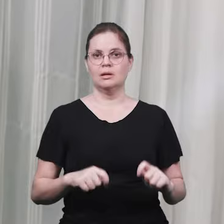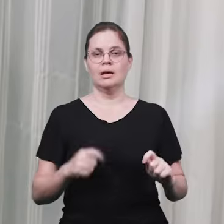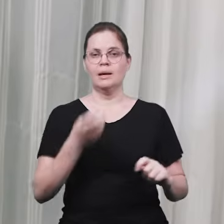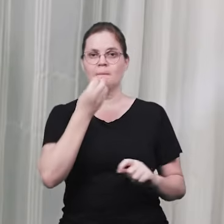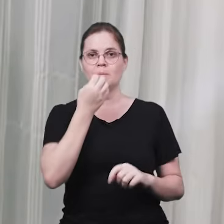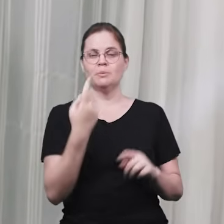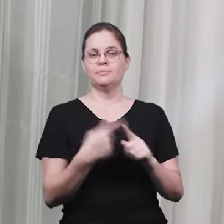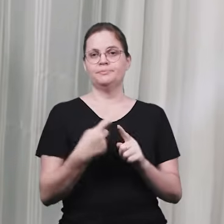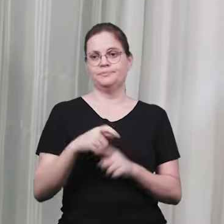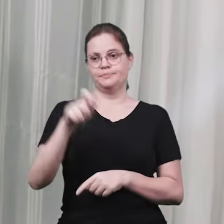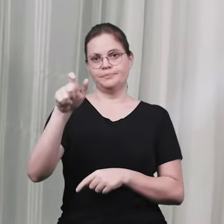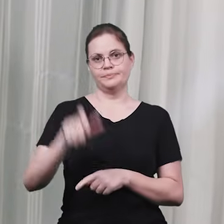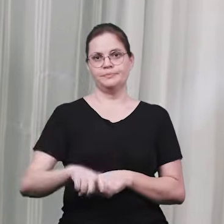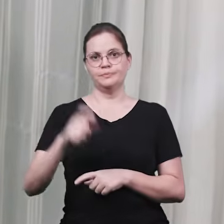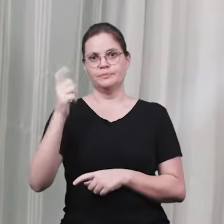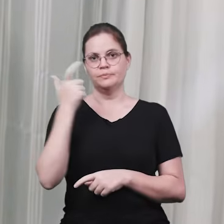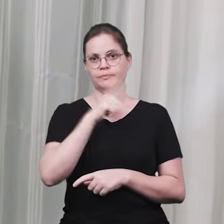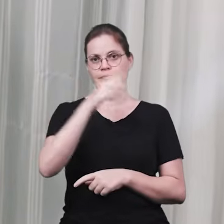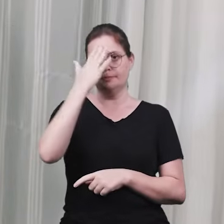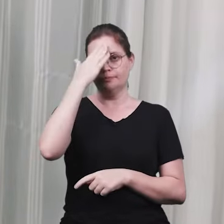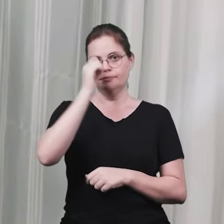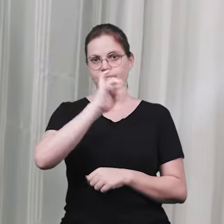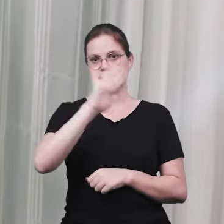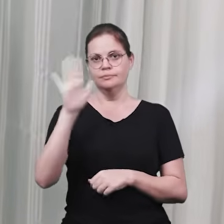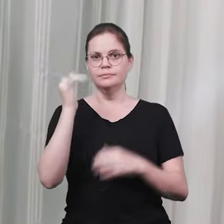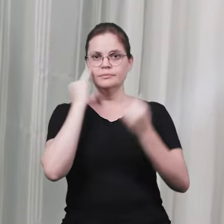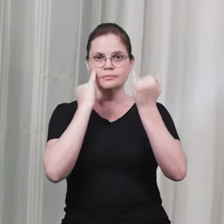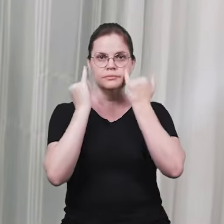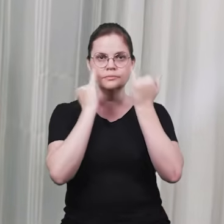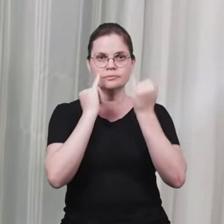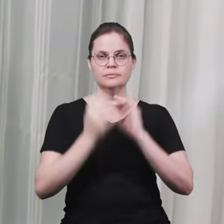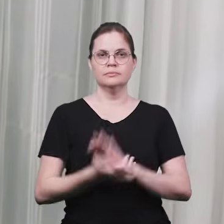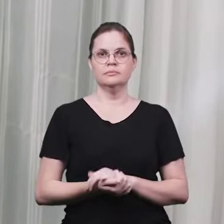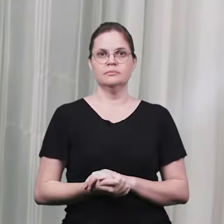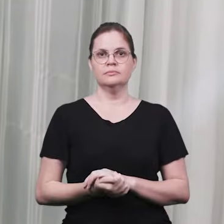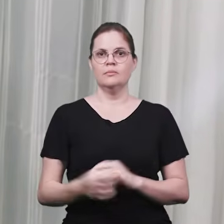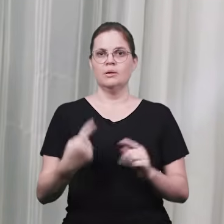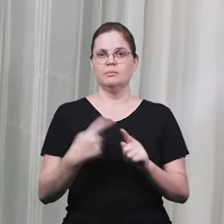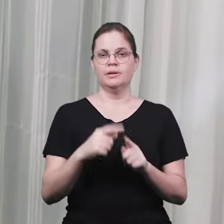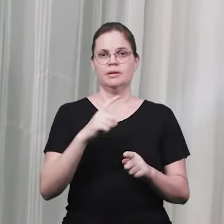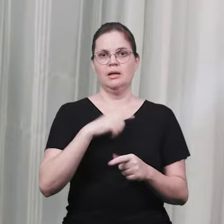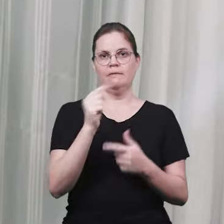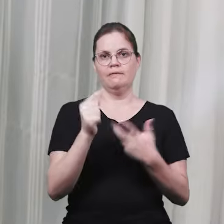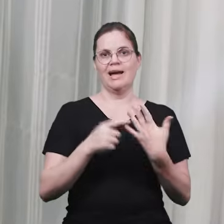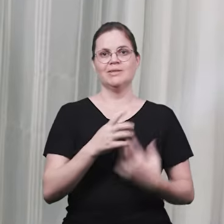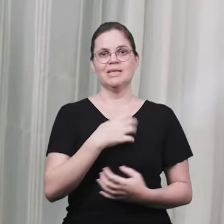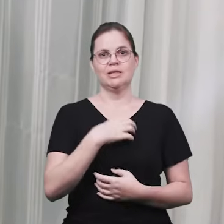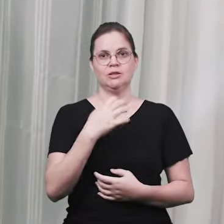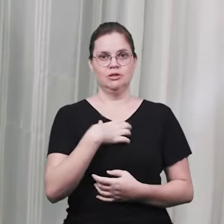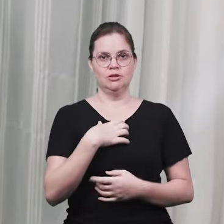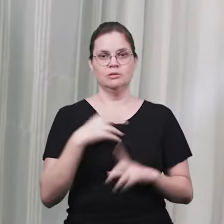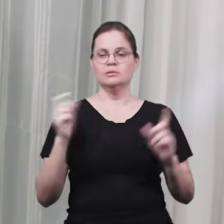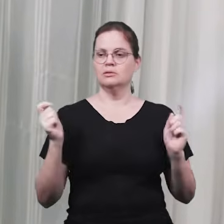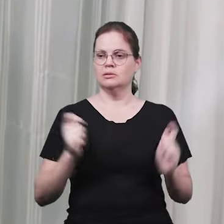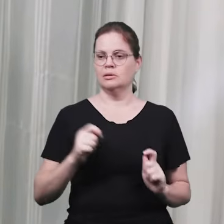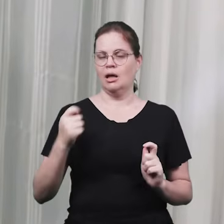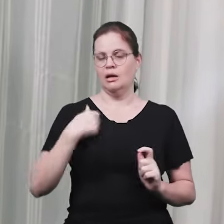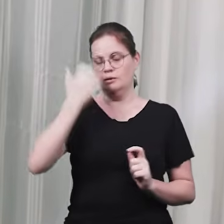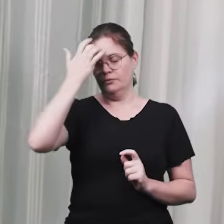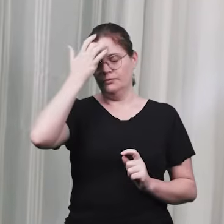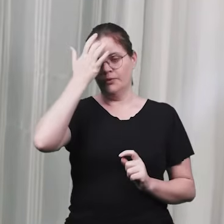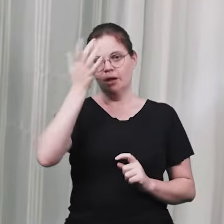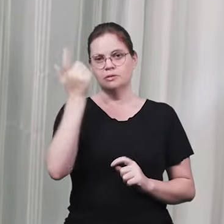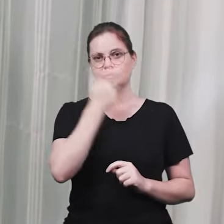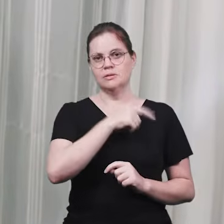um acesso mais claro da informação. Então, eu estou envolvendo ali os múltiplos sentidos, então fica mais fácil para que a pessoa possa